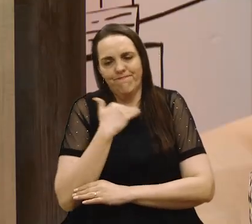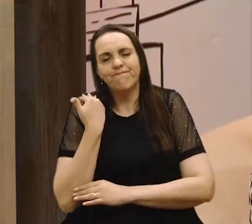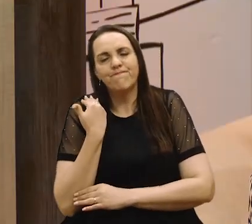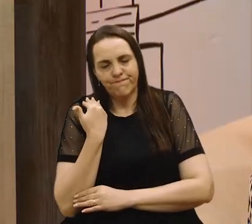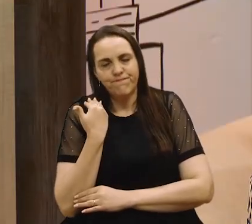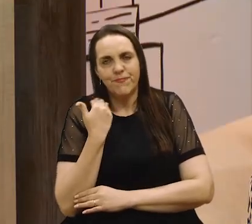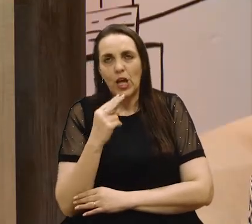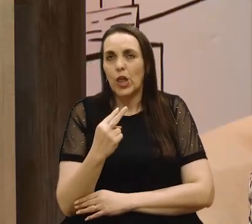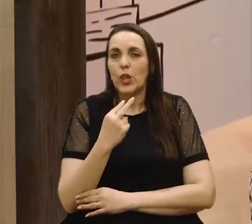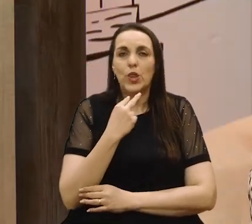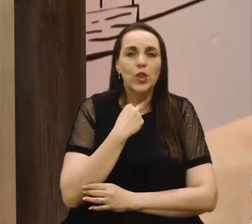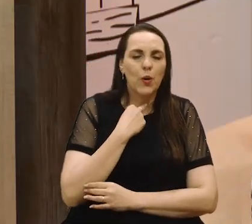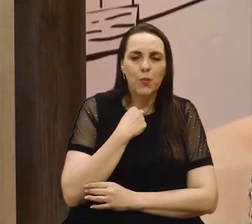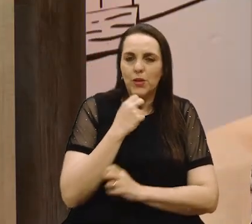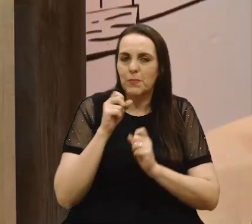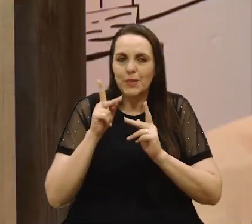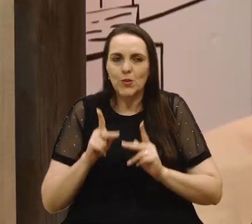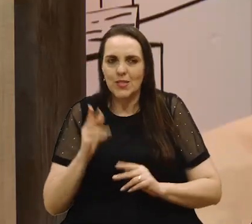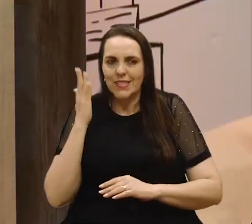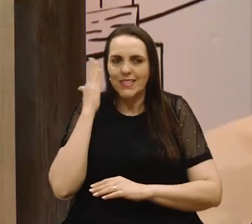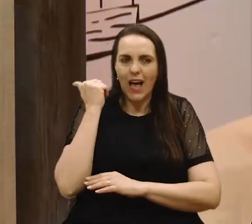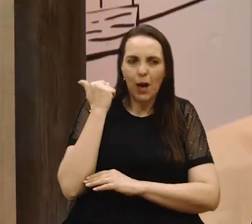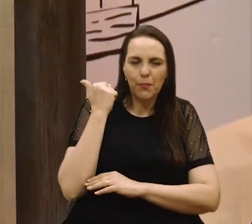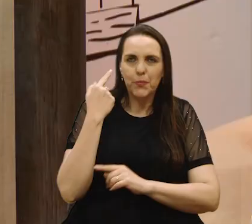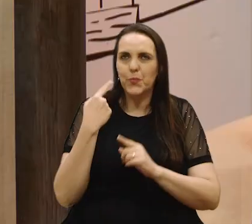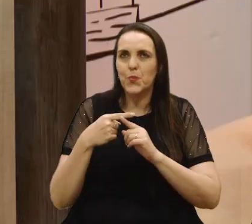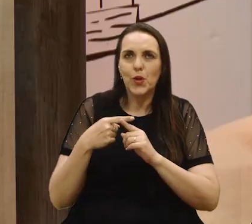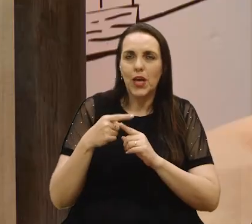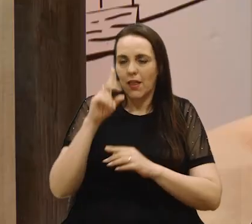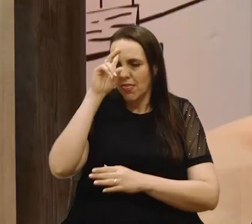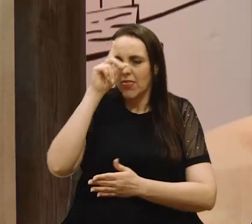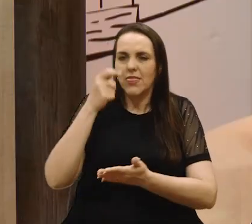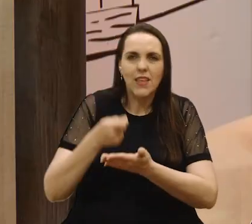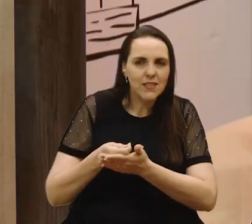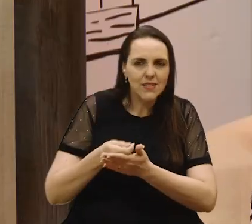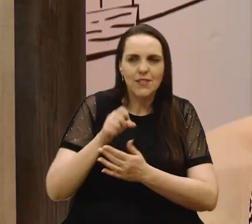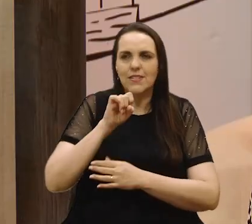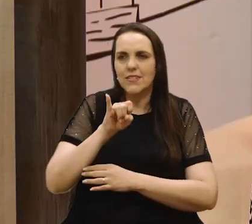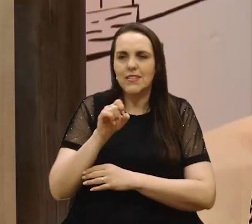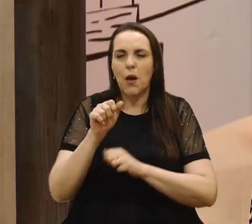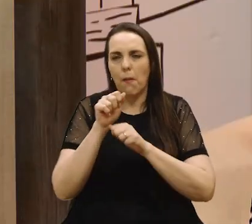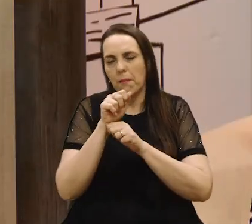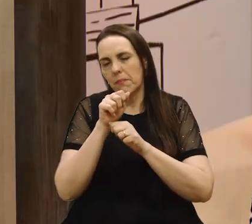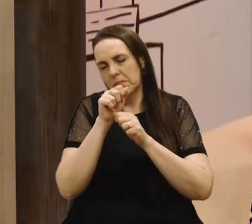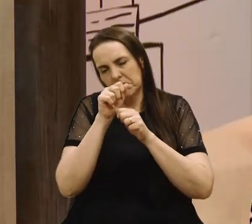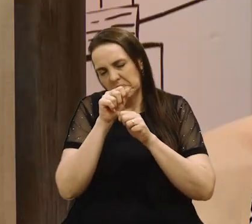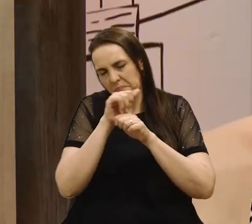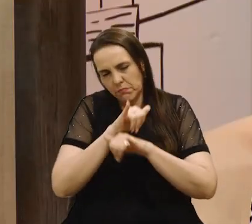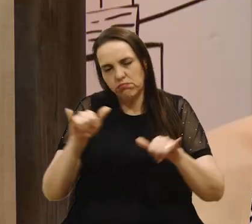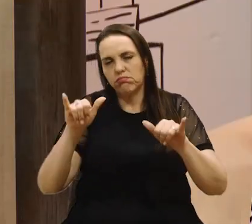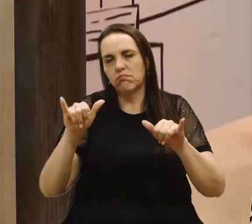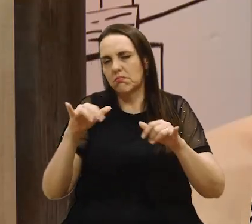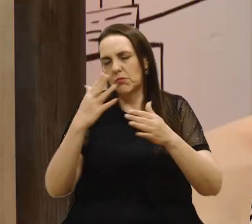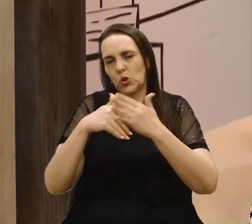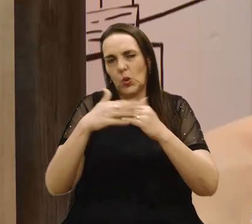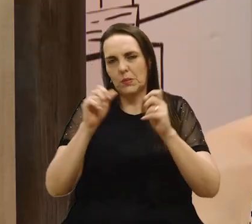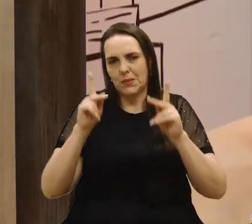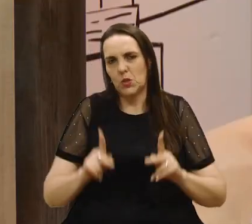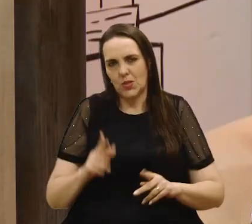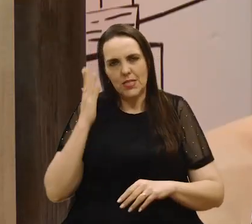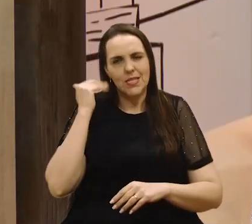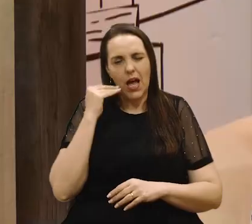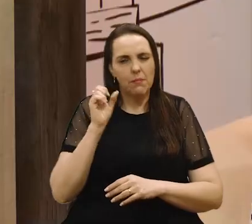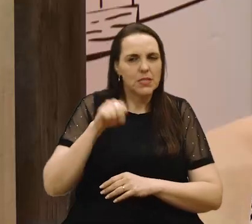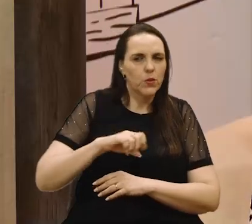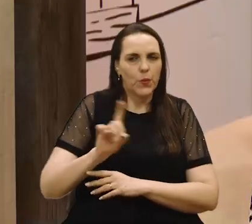ali, de não poder que as pessoas saibam daquilo, porque ela não pode decidir sozinha se aquilo vai se tornar público ou não, né? Então ela também